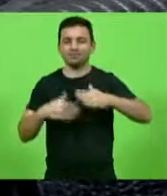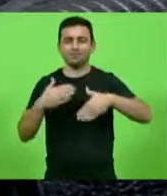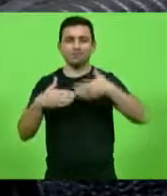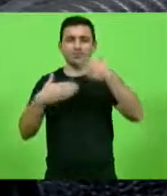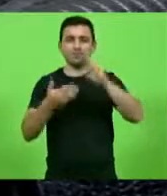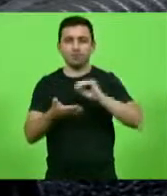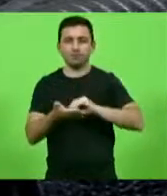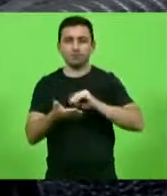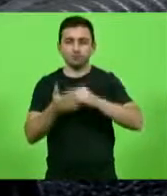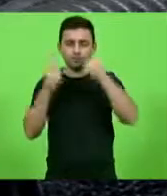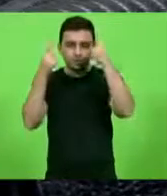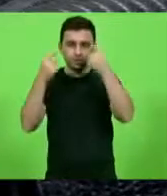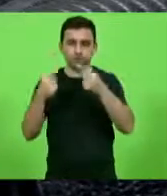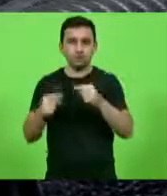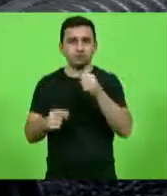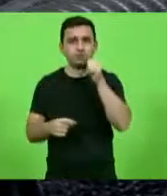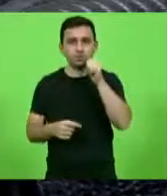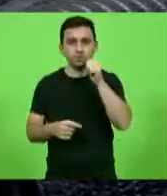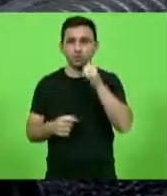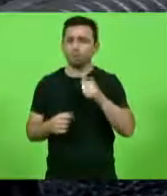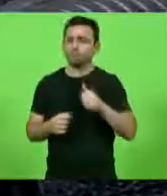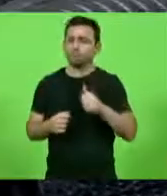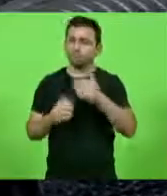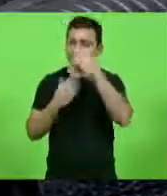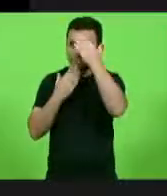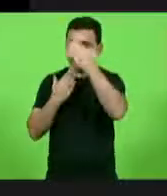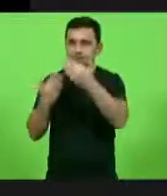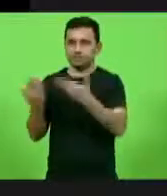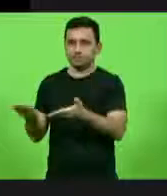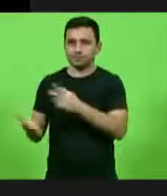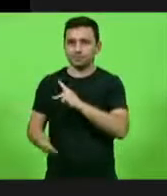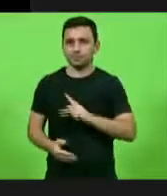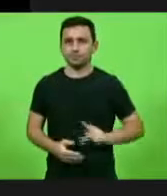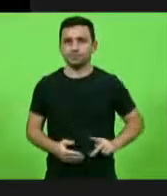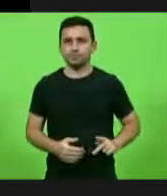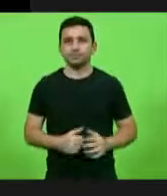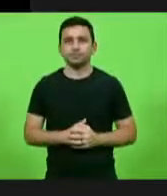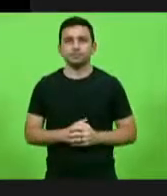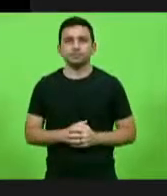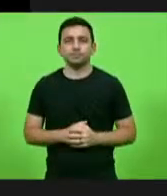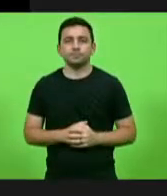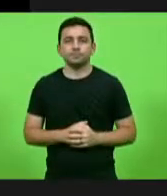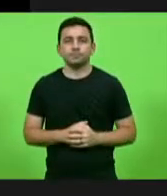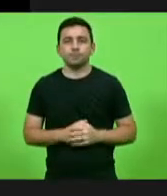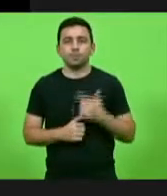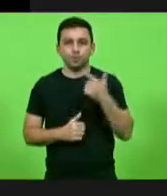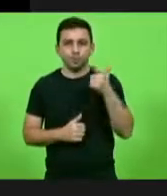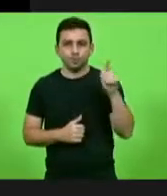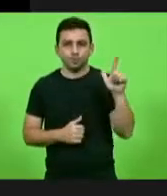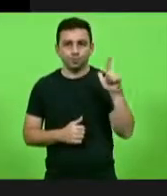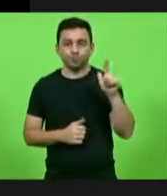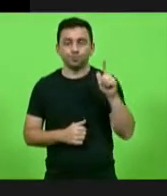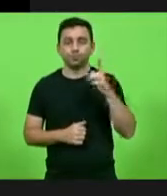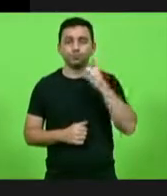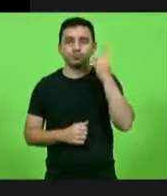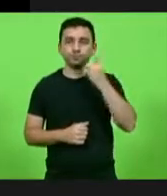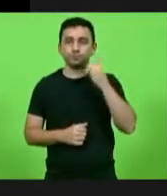obrigada, presidente, pela sensibilidade de Vossa Excelência. A palavra, deputado Gessé Lopes.